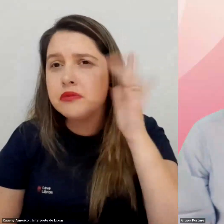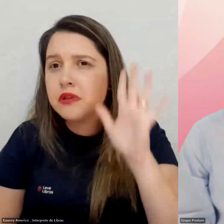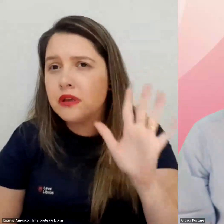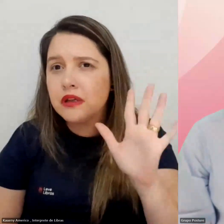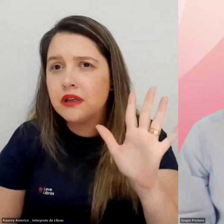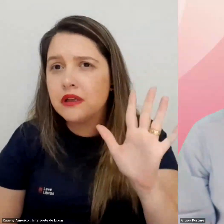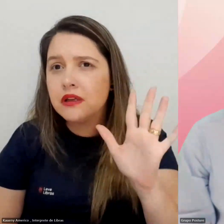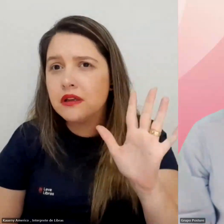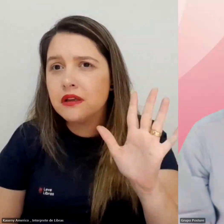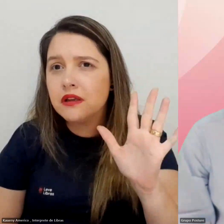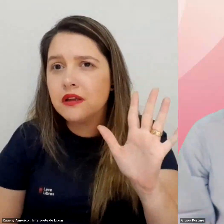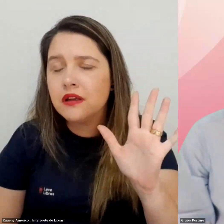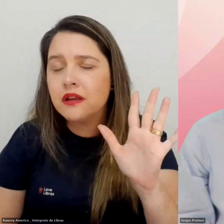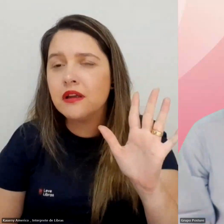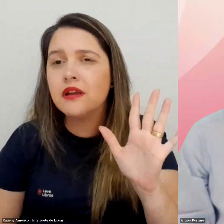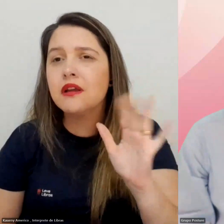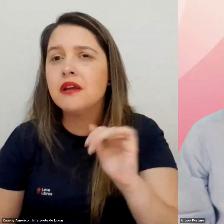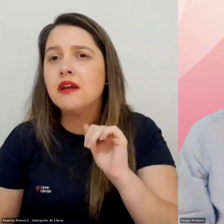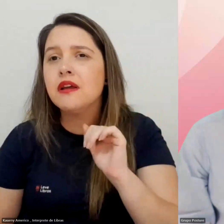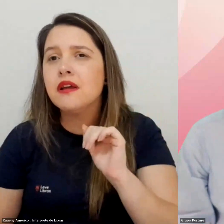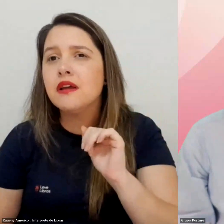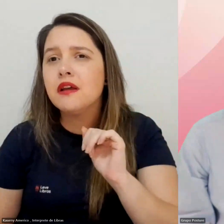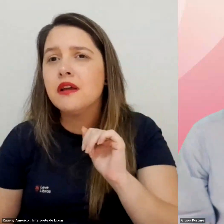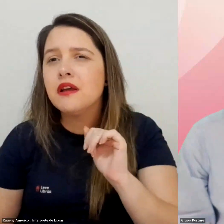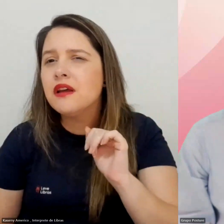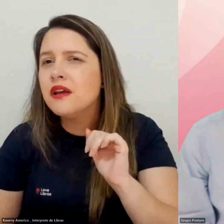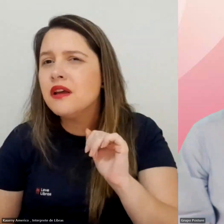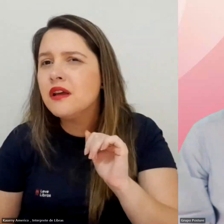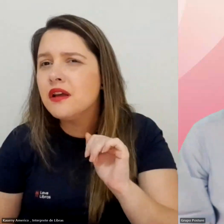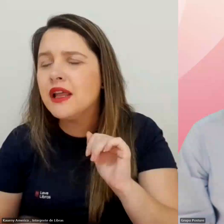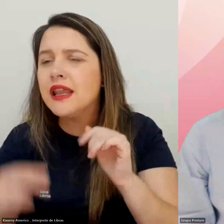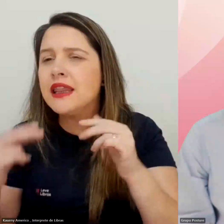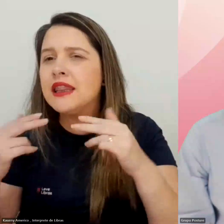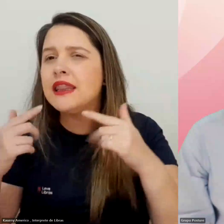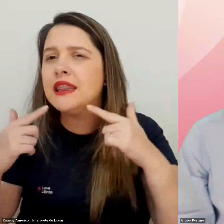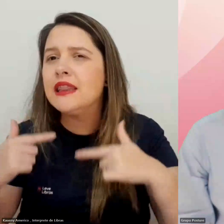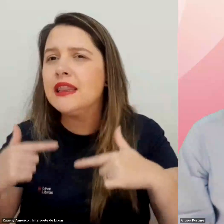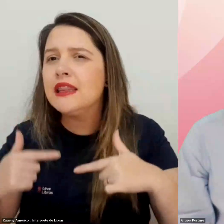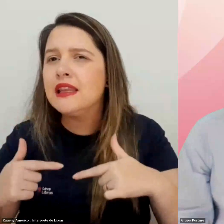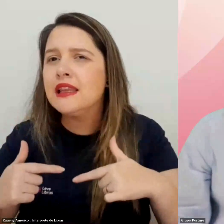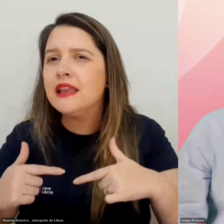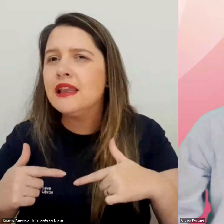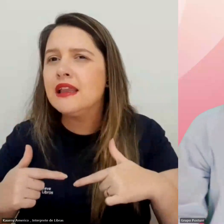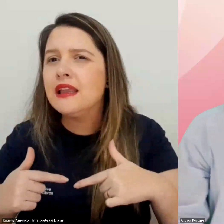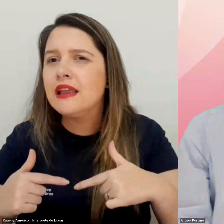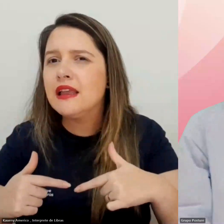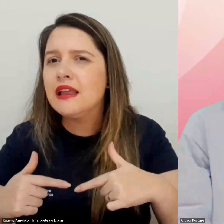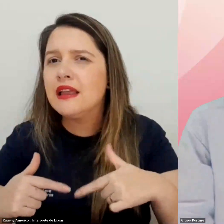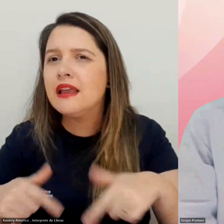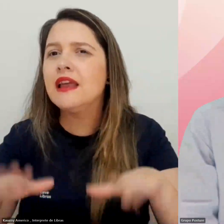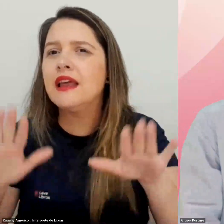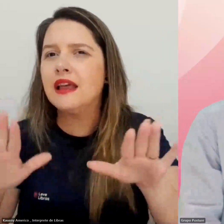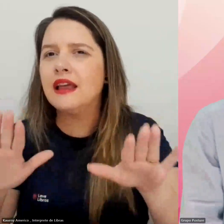né? O nome é bem neutro. É aconselhável Oi, que mulheres. Oi, ex-mulher,